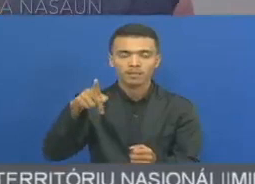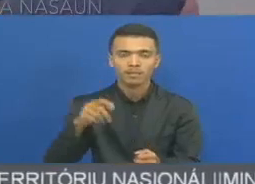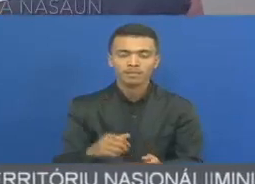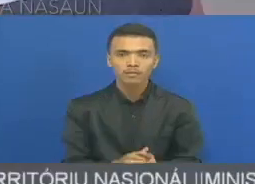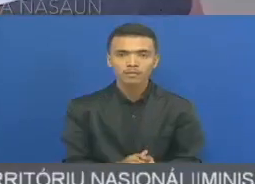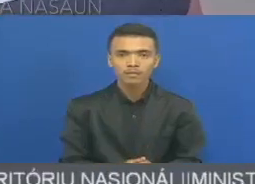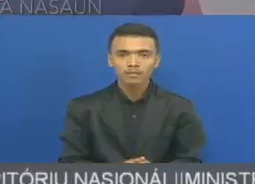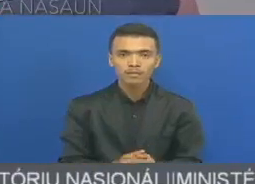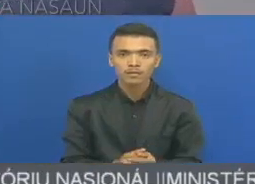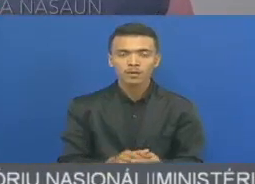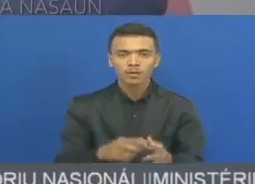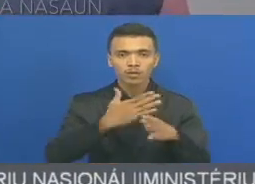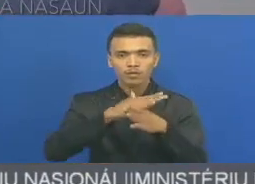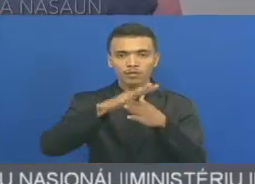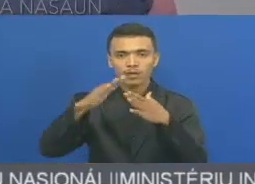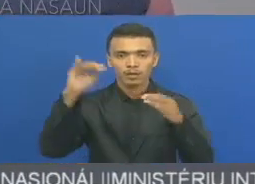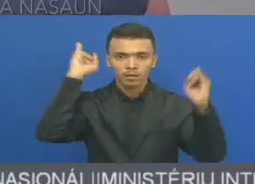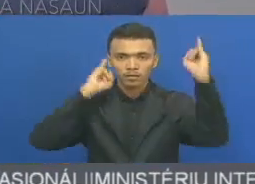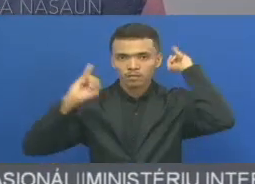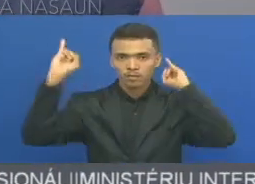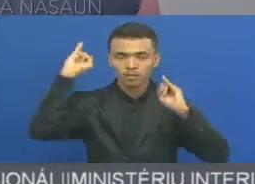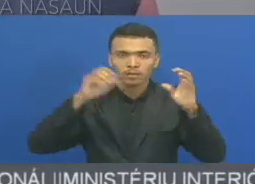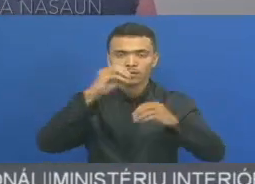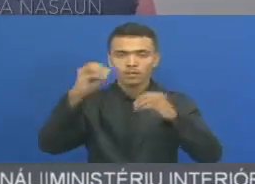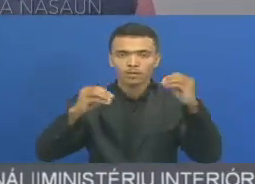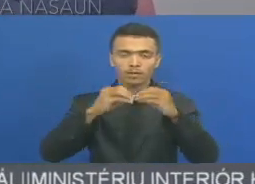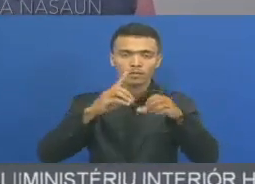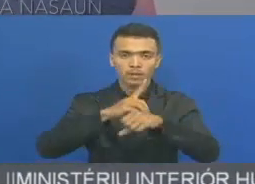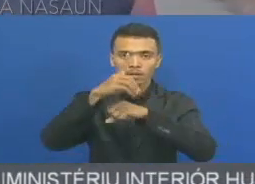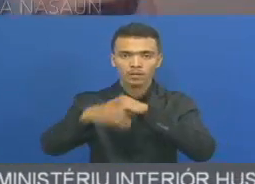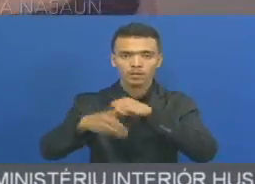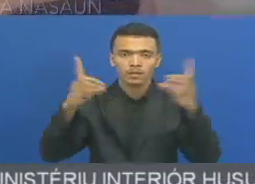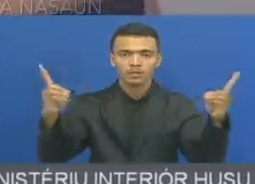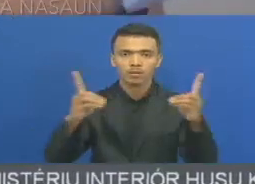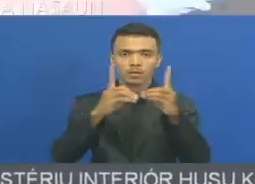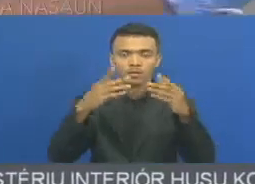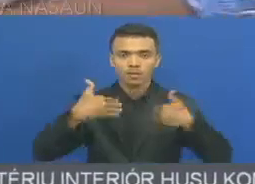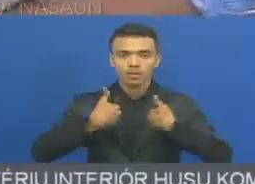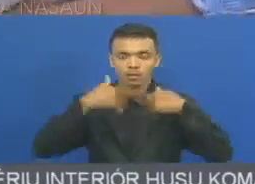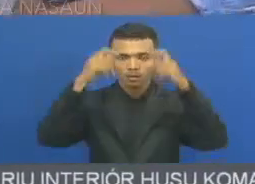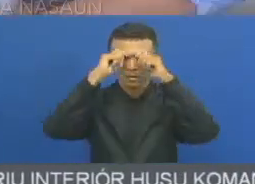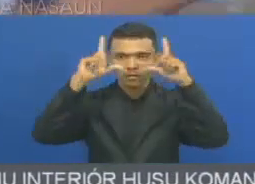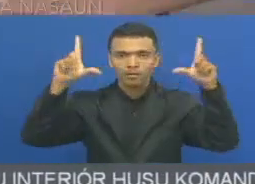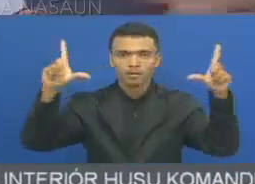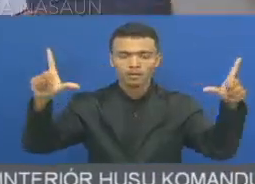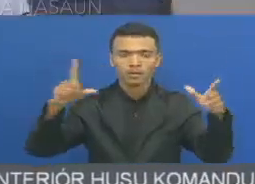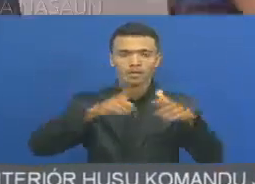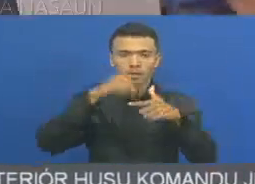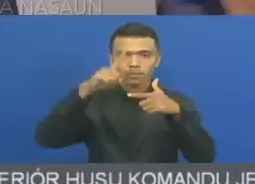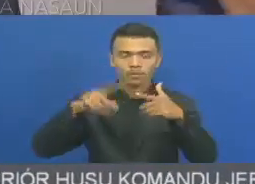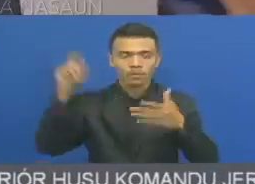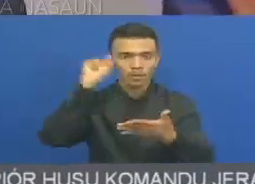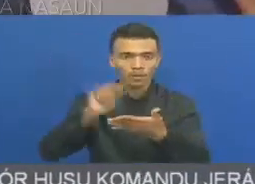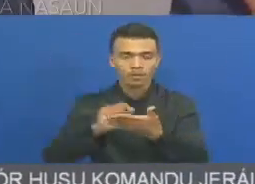RTTLEP, onde divulga informação sobre desastres naturais que acontecem em território nacional. Rafoin